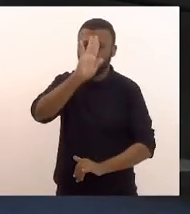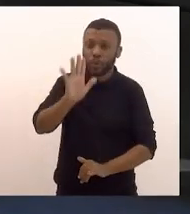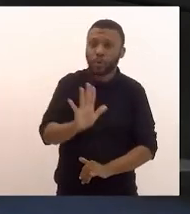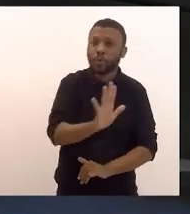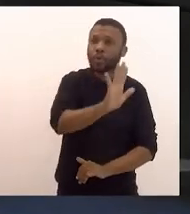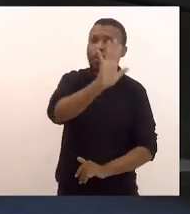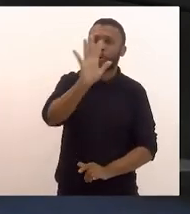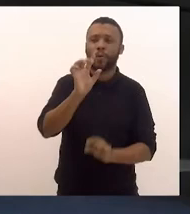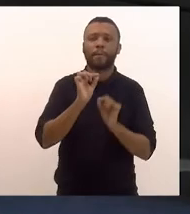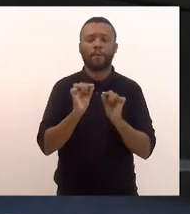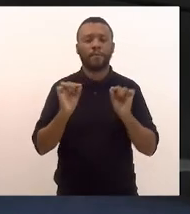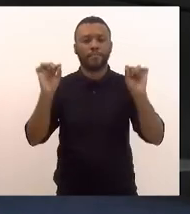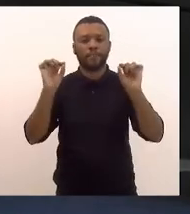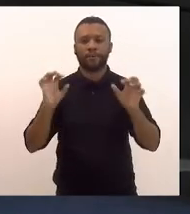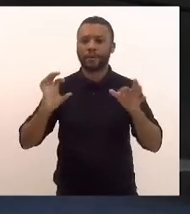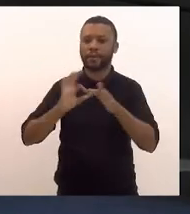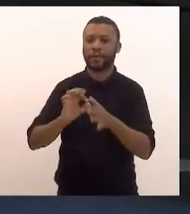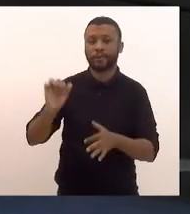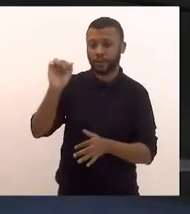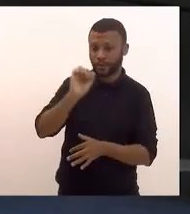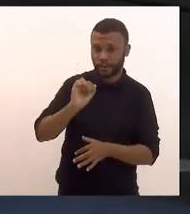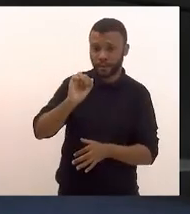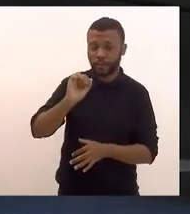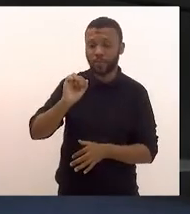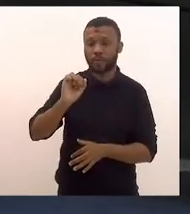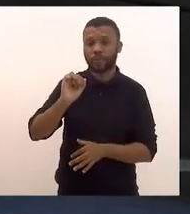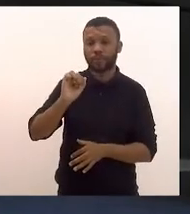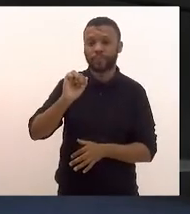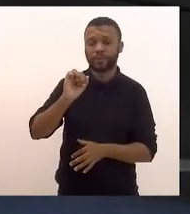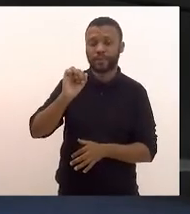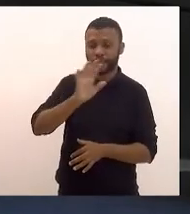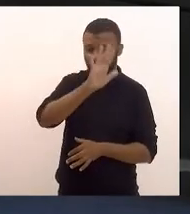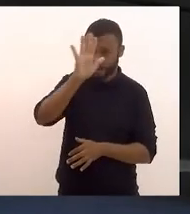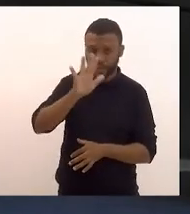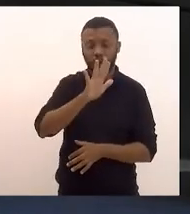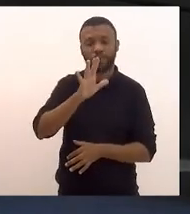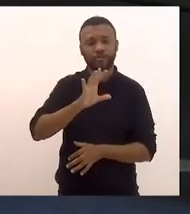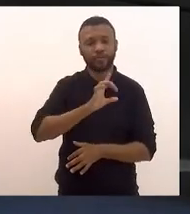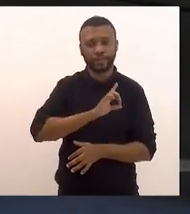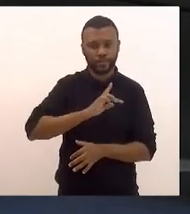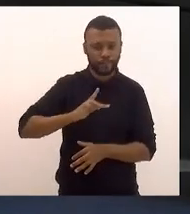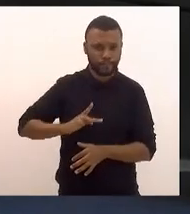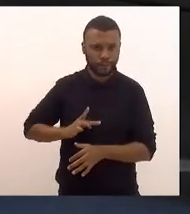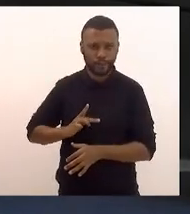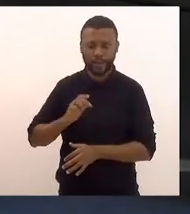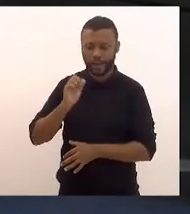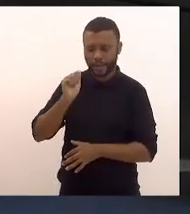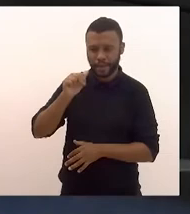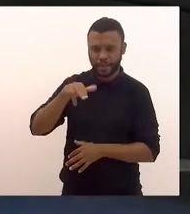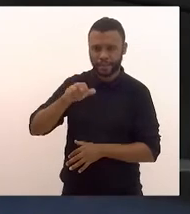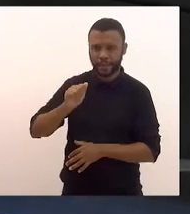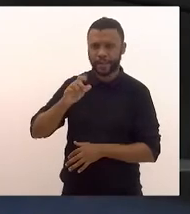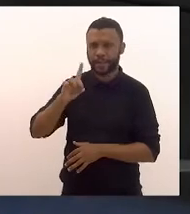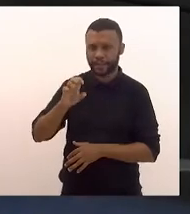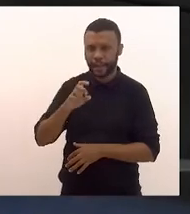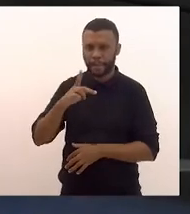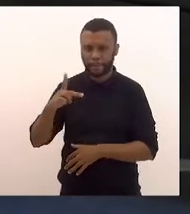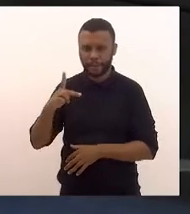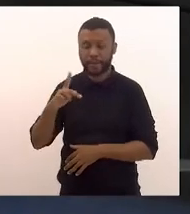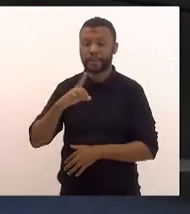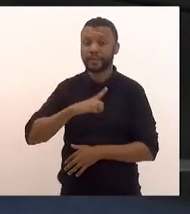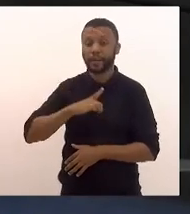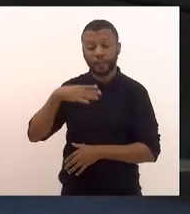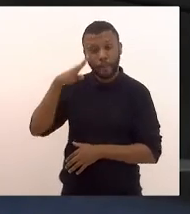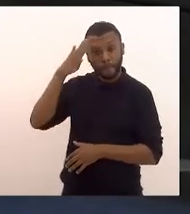pela nossa Associação Nacional de defensores e defensores públicos anadep que tem como